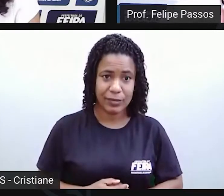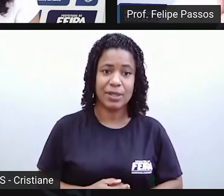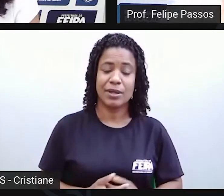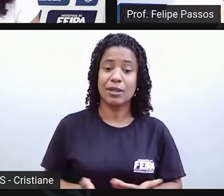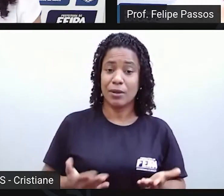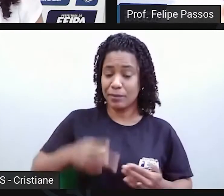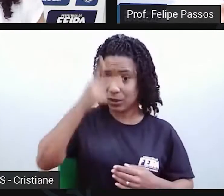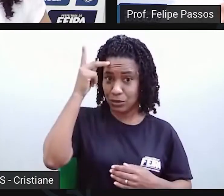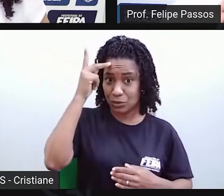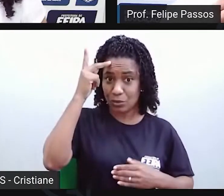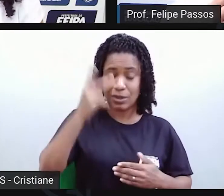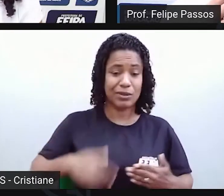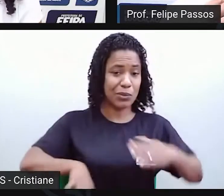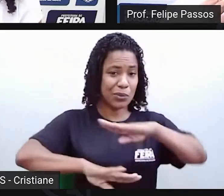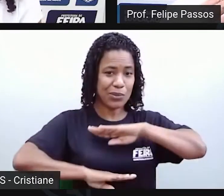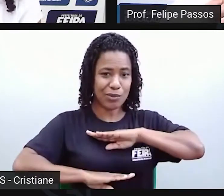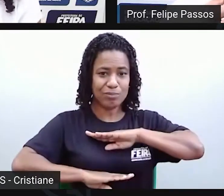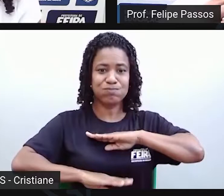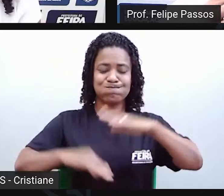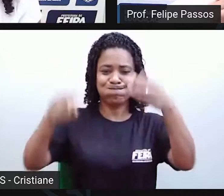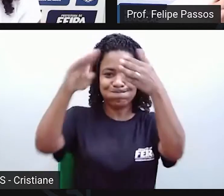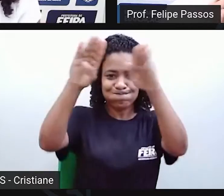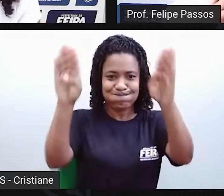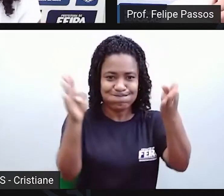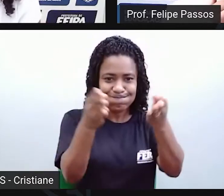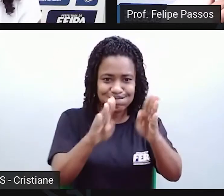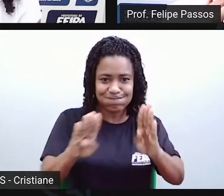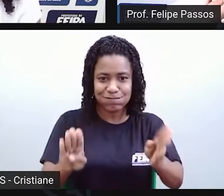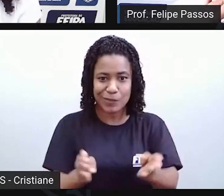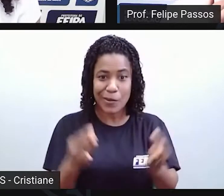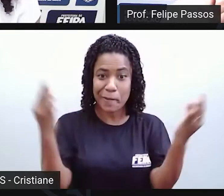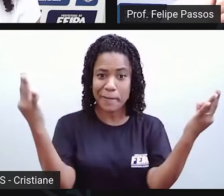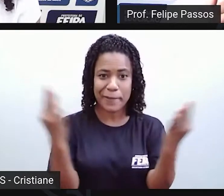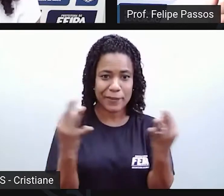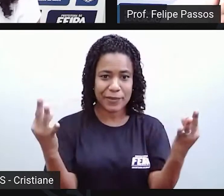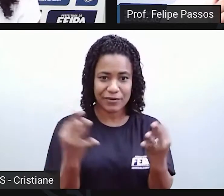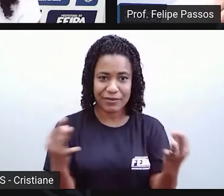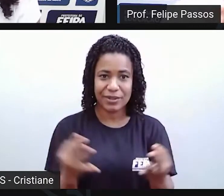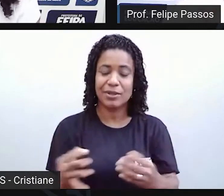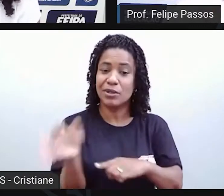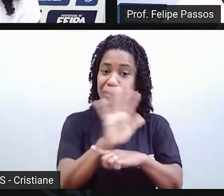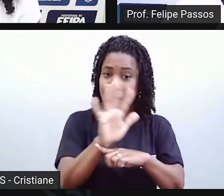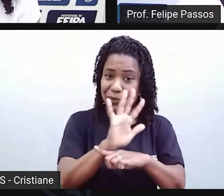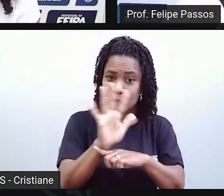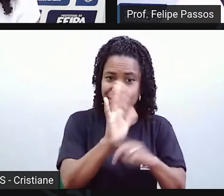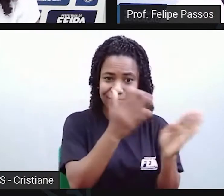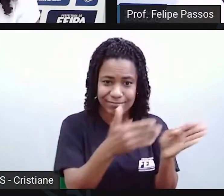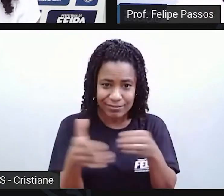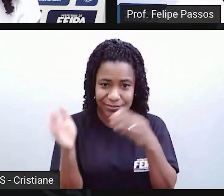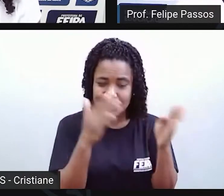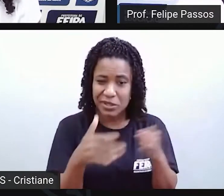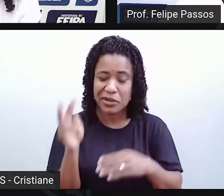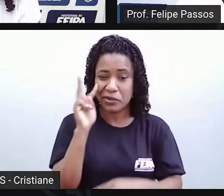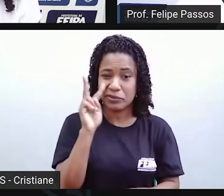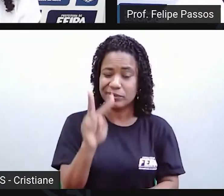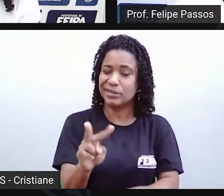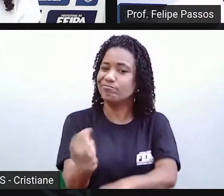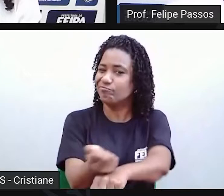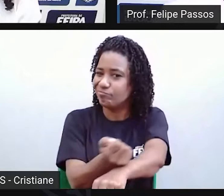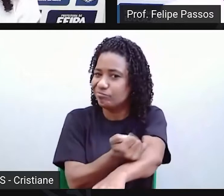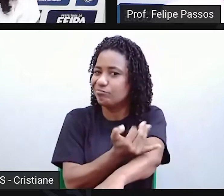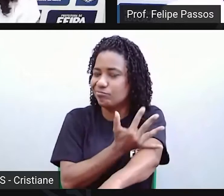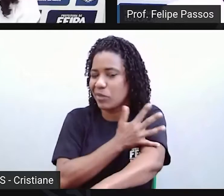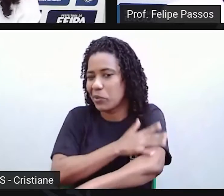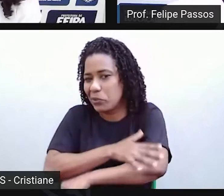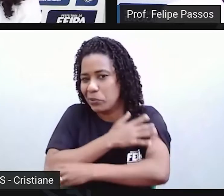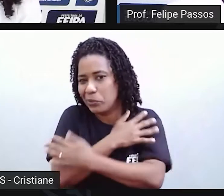padrão. E assistir o clipe dessa música é até emocionante e um pouco doloroso quando a gente vê que